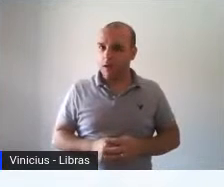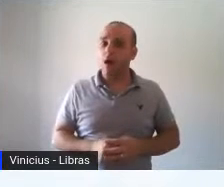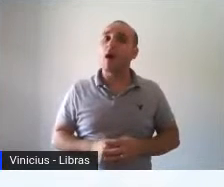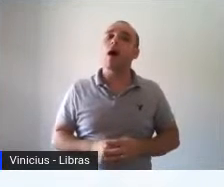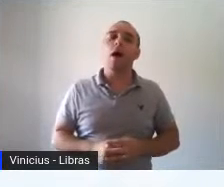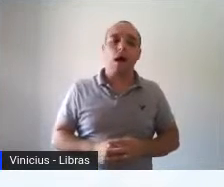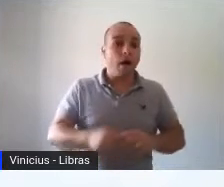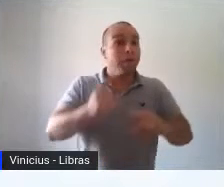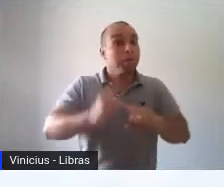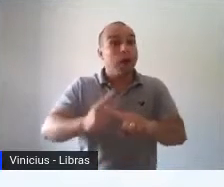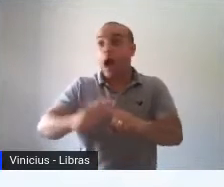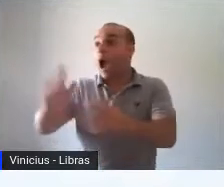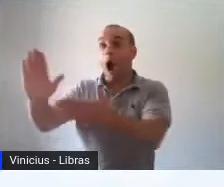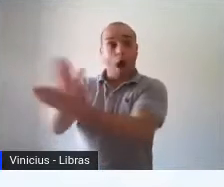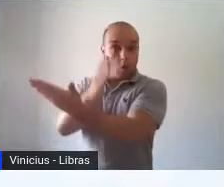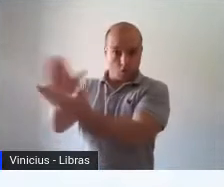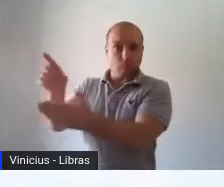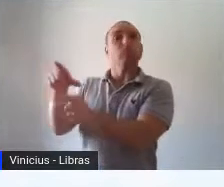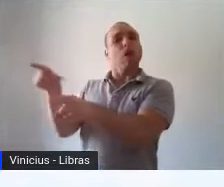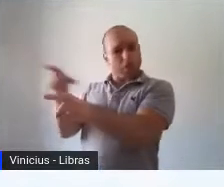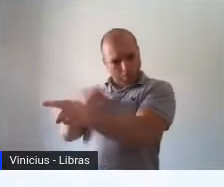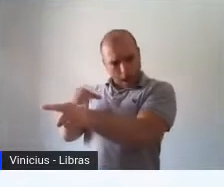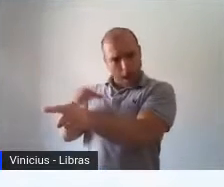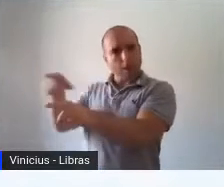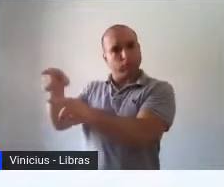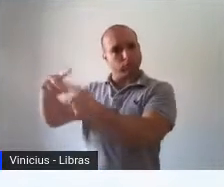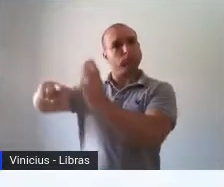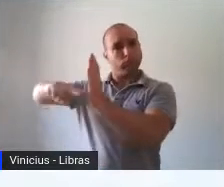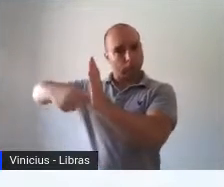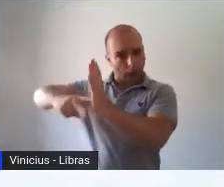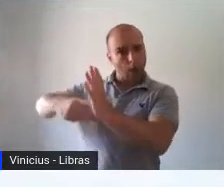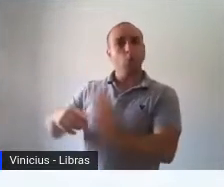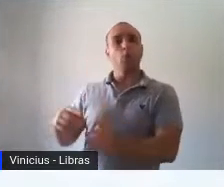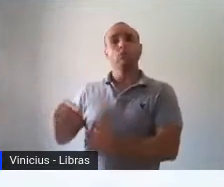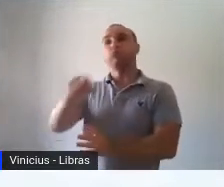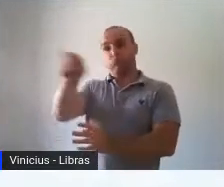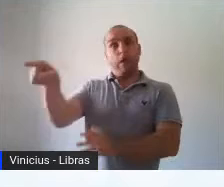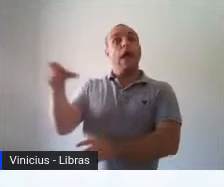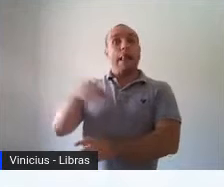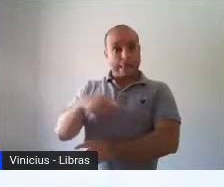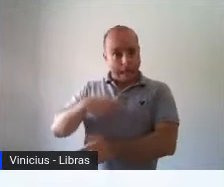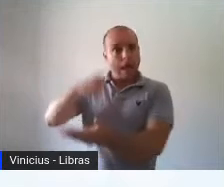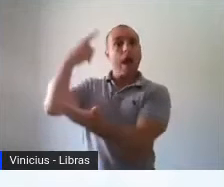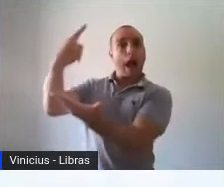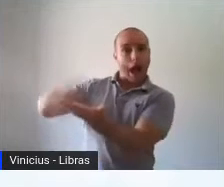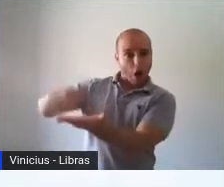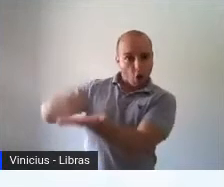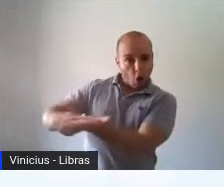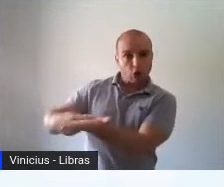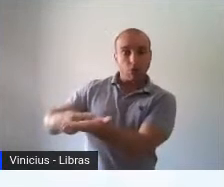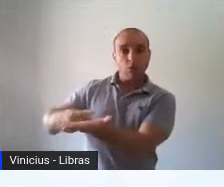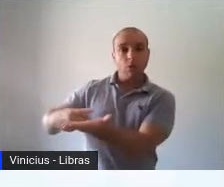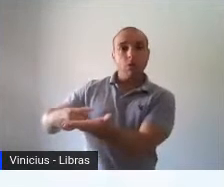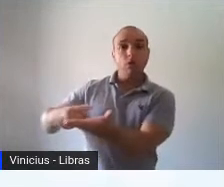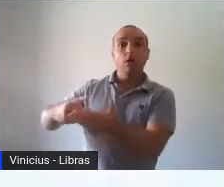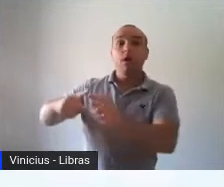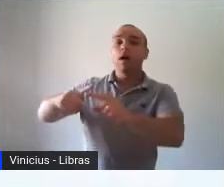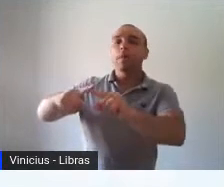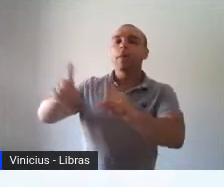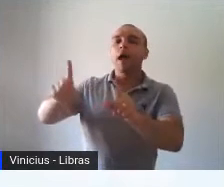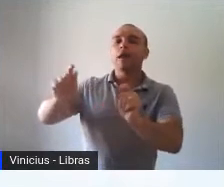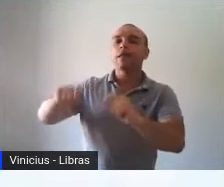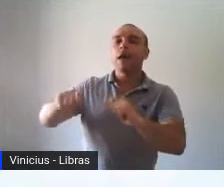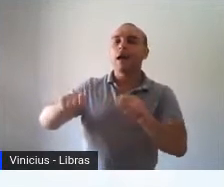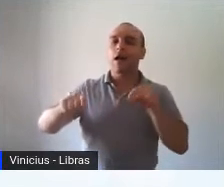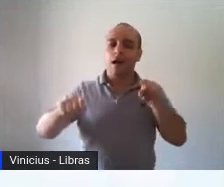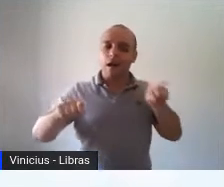válido. Sim. Eu conheço várias categorias aqui no Estado que tiveram avanços significativos do piso em função dessa questão